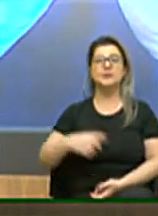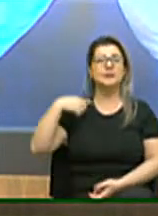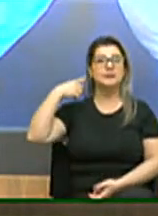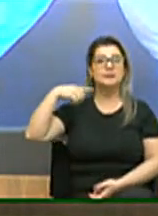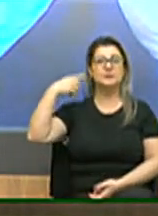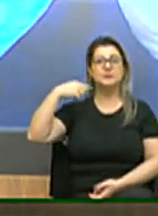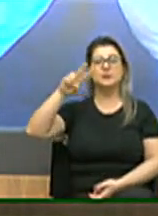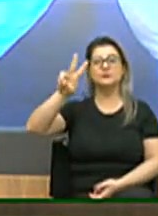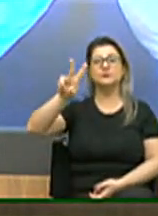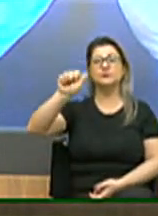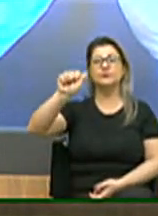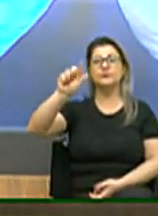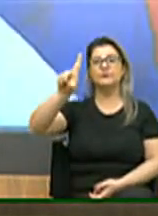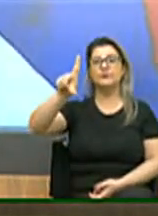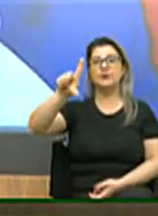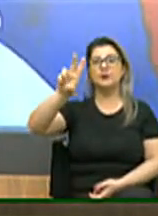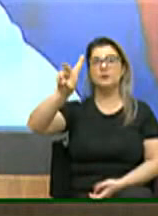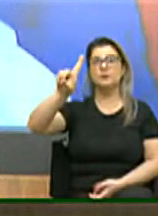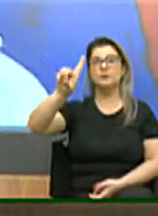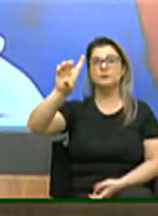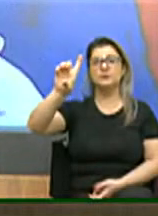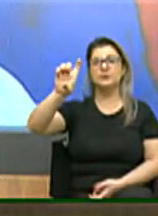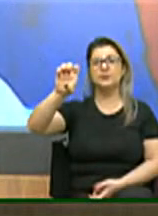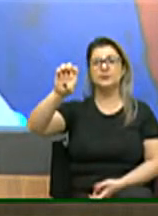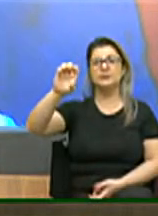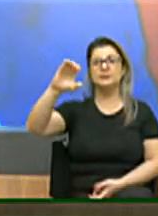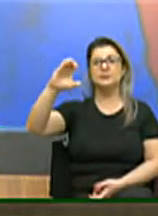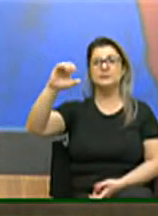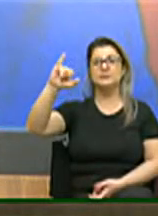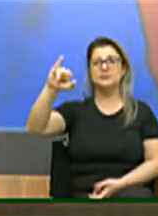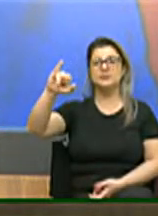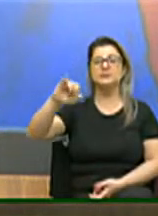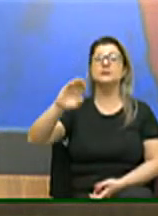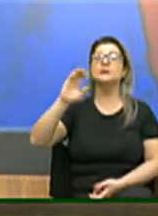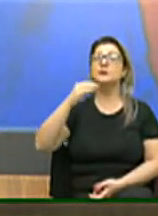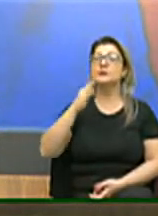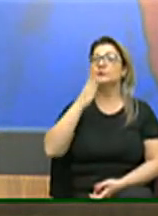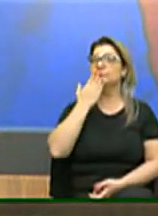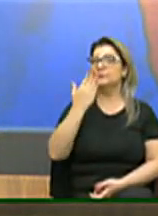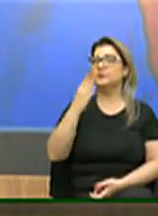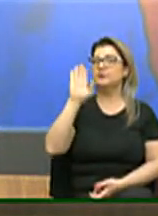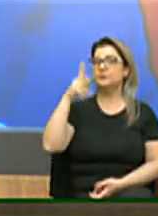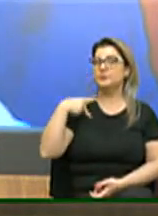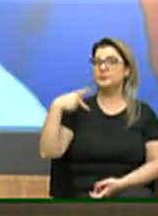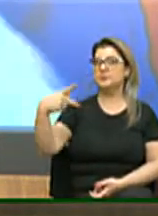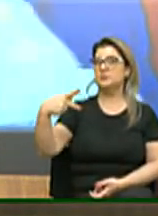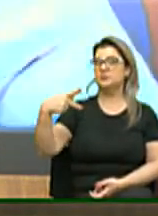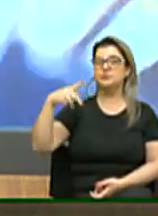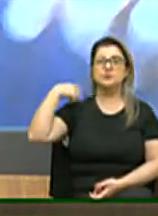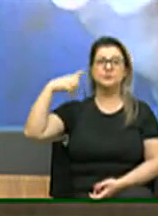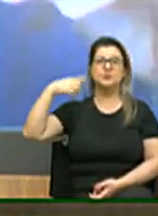Deputado Valdeci Oliveira? Favorável, presidente. Deputado Zé Nunes?